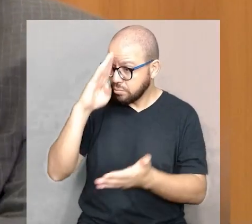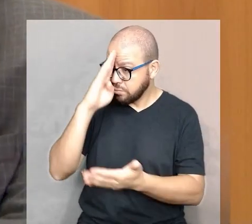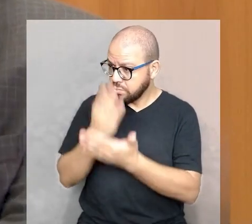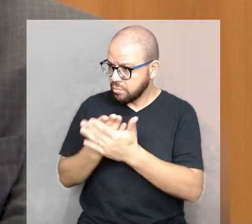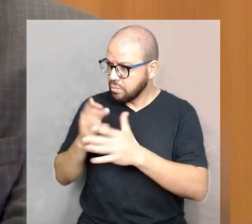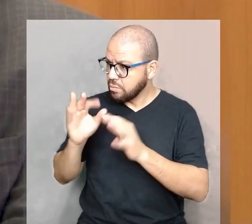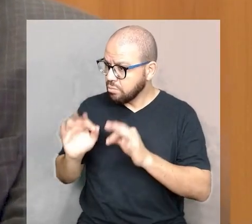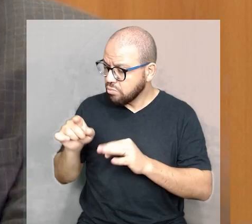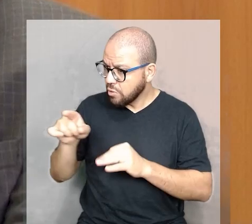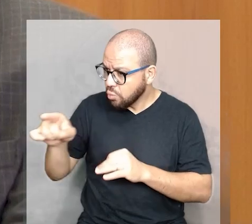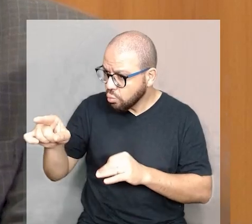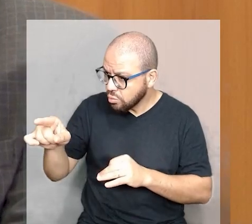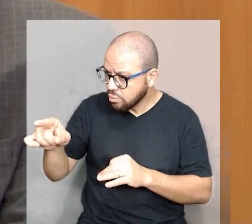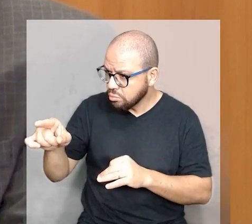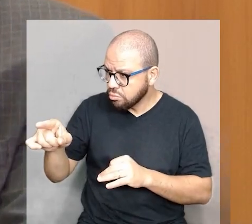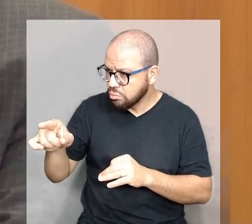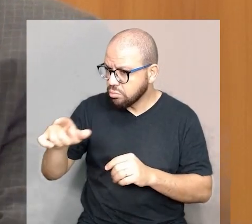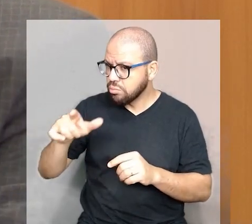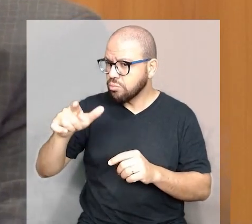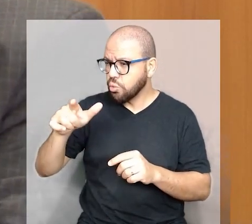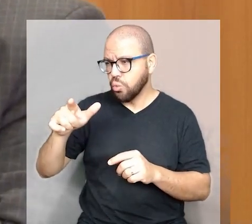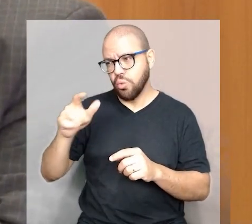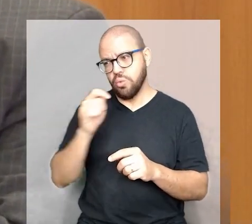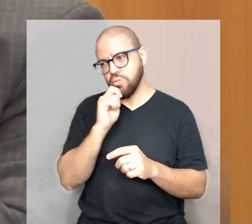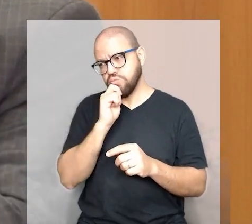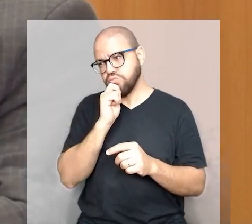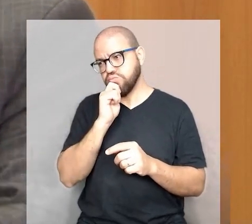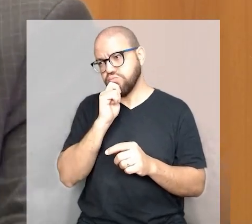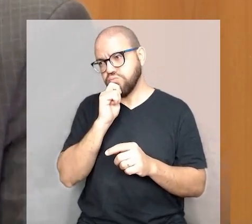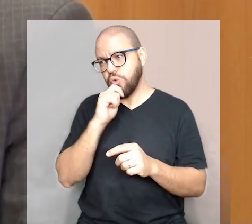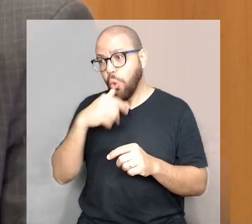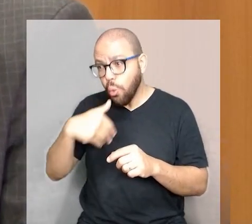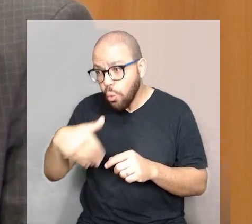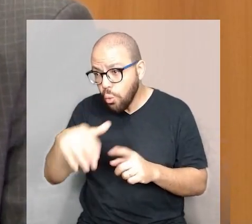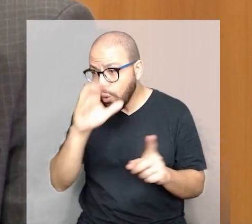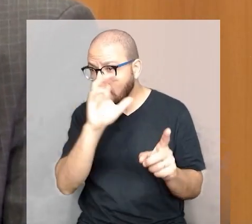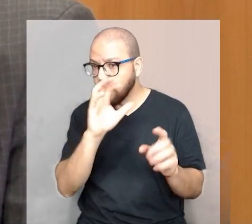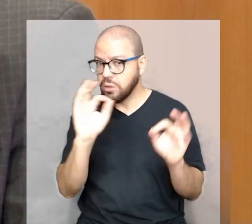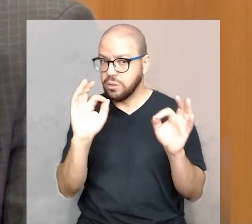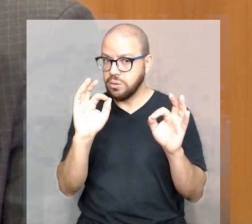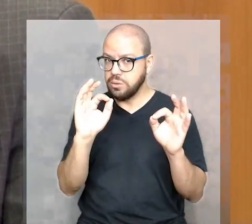diz assim ao investigado: olha, você assina isso aqui e confiamos que você não